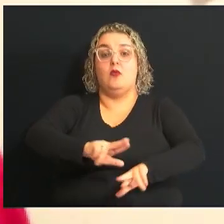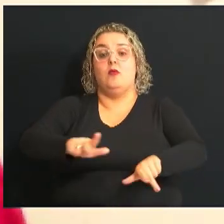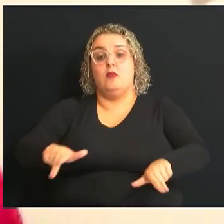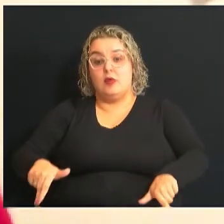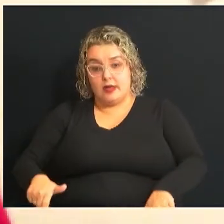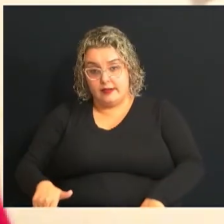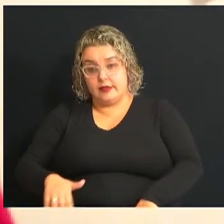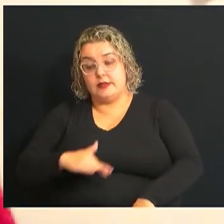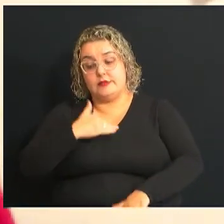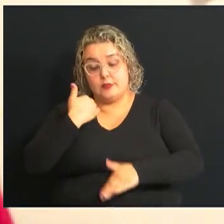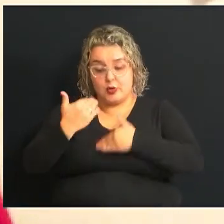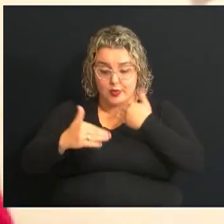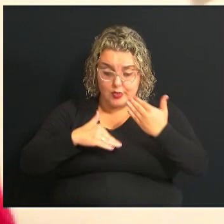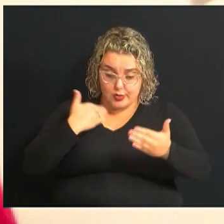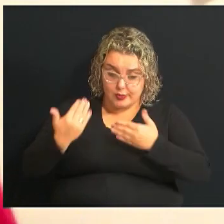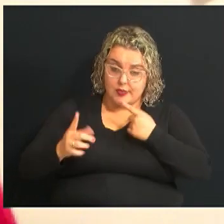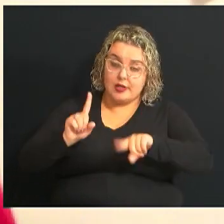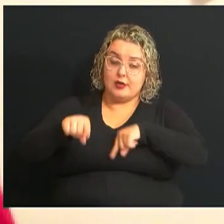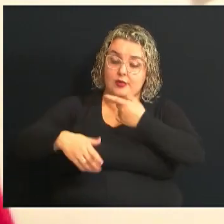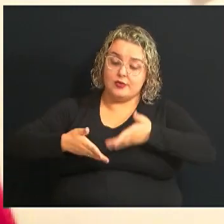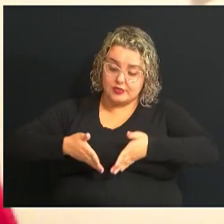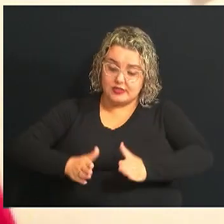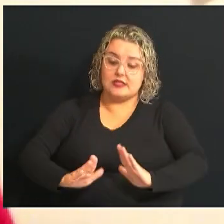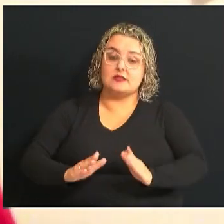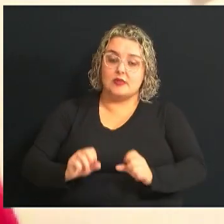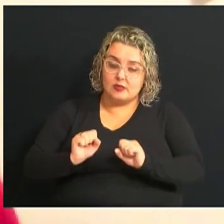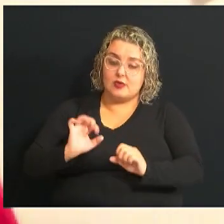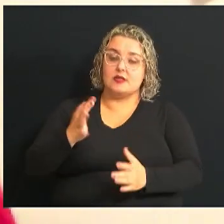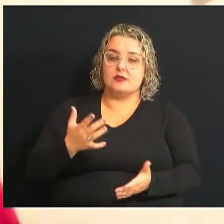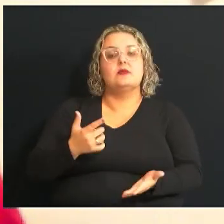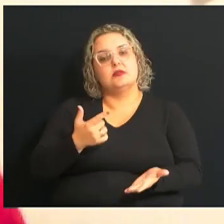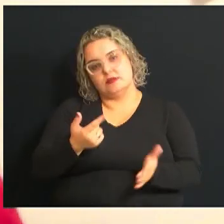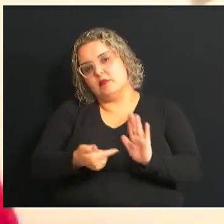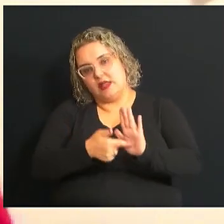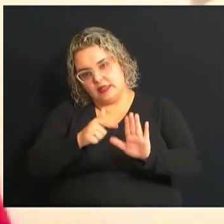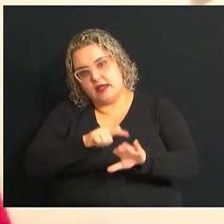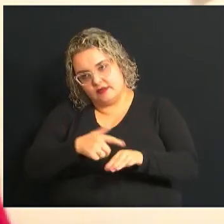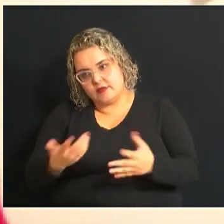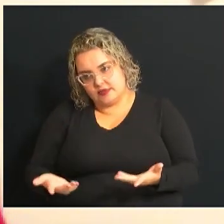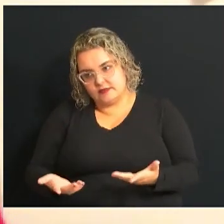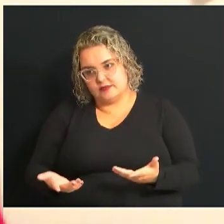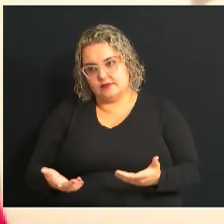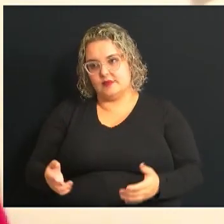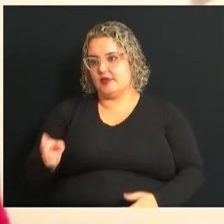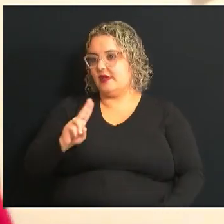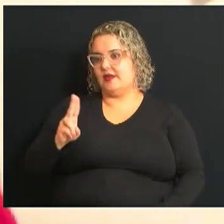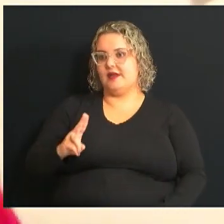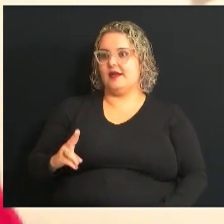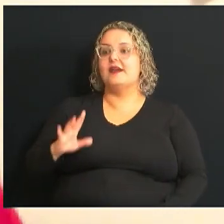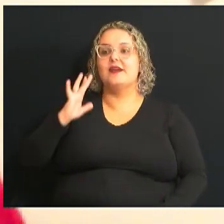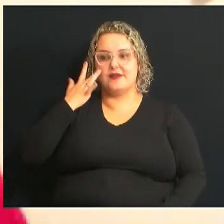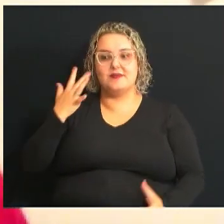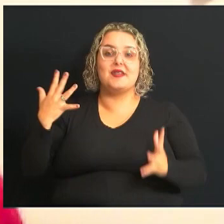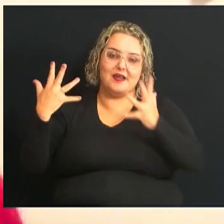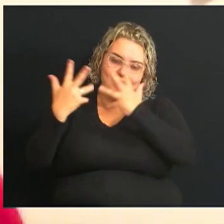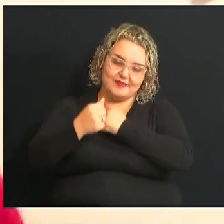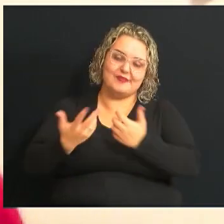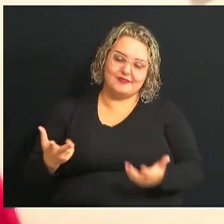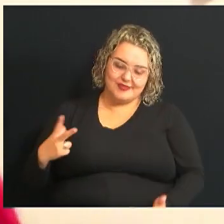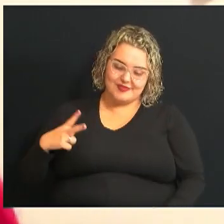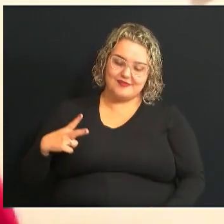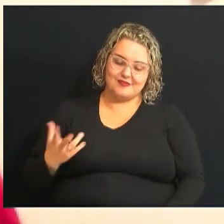outros nascimentos pudessem acontecer. E esse nome eu particularmente acho muito bonito também, eu acho que ele